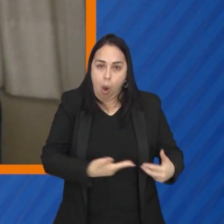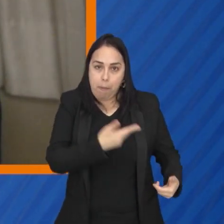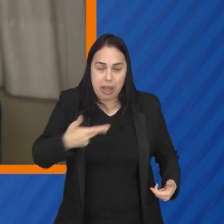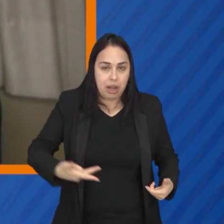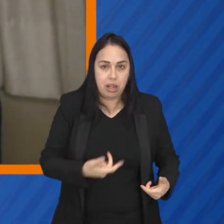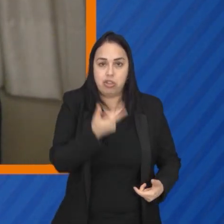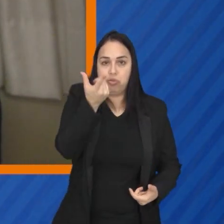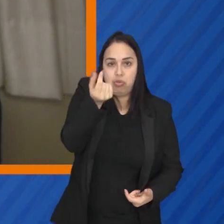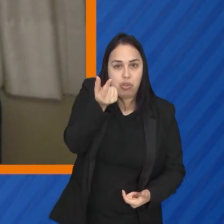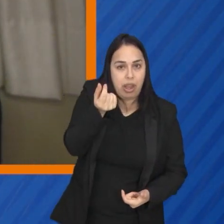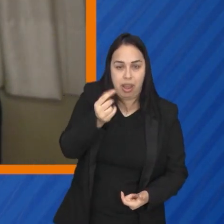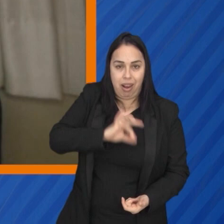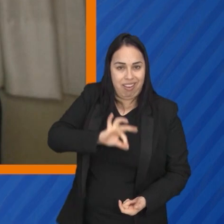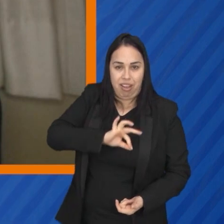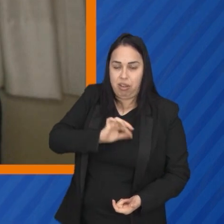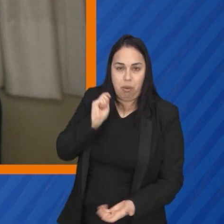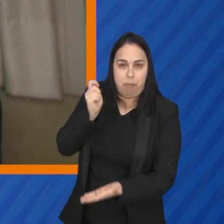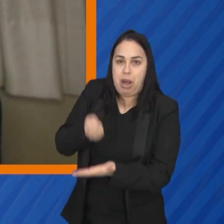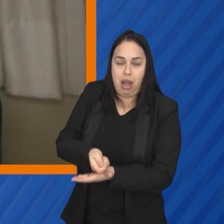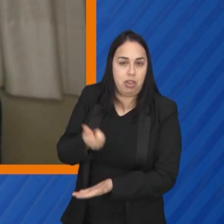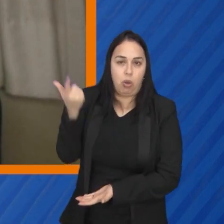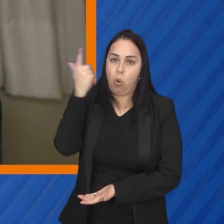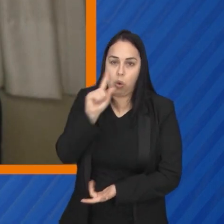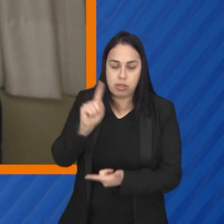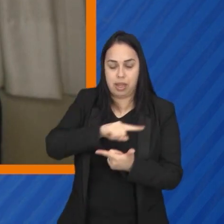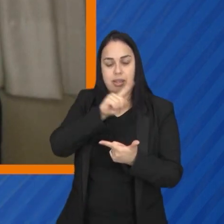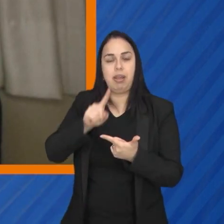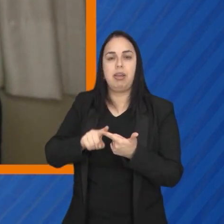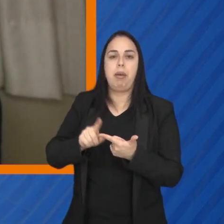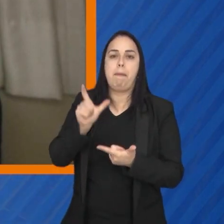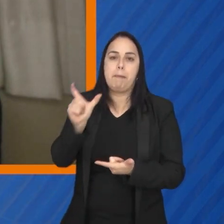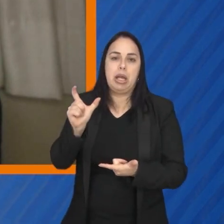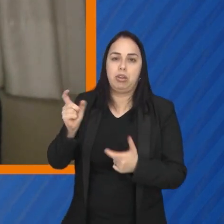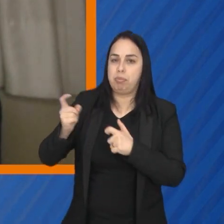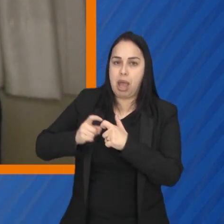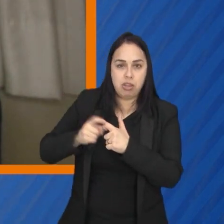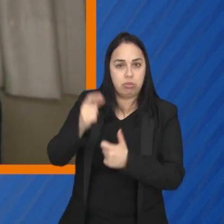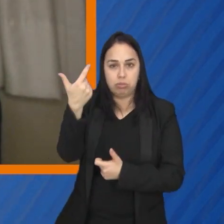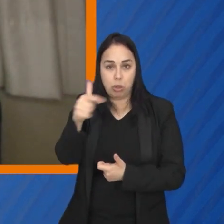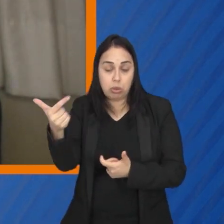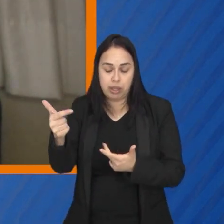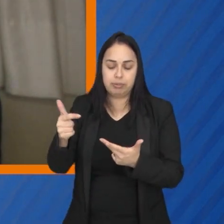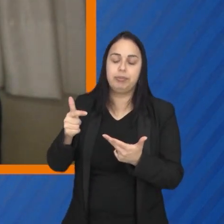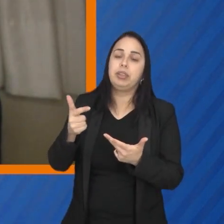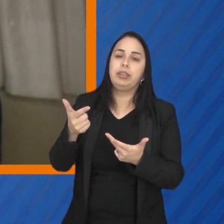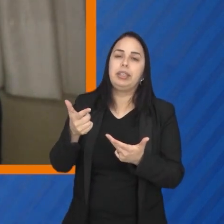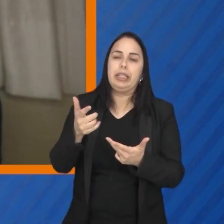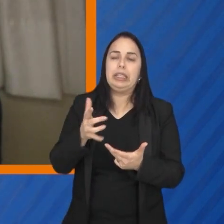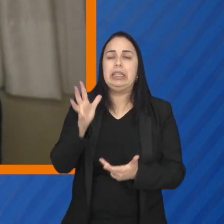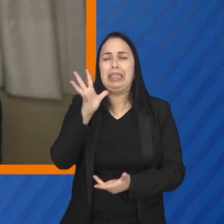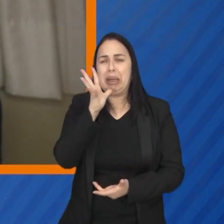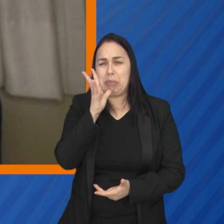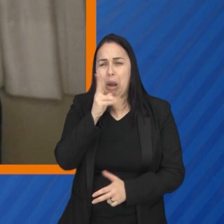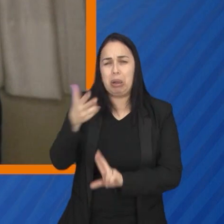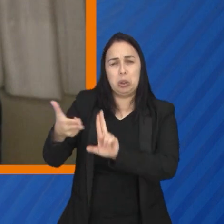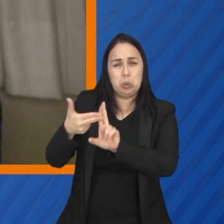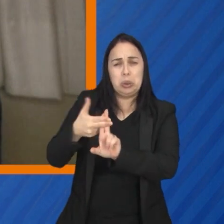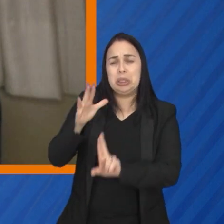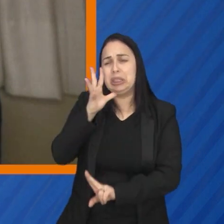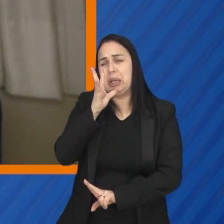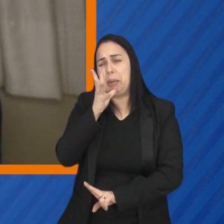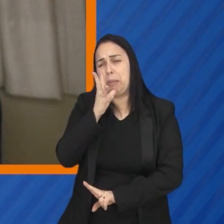operar, não têm condições financeiras de pagar uma cirurgia particular, não têm plano de saúde, e que a demora